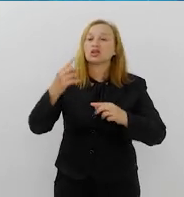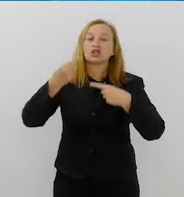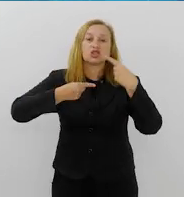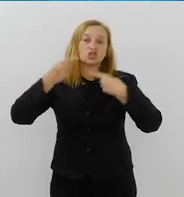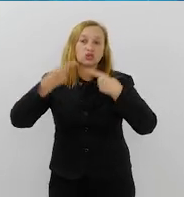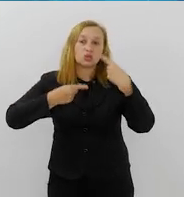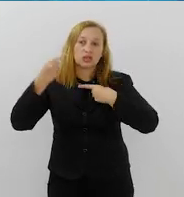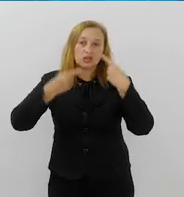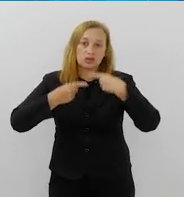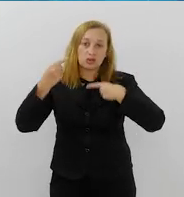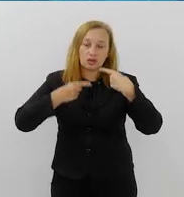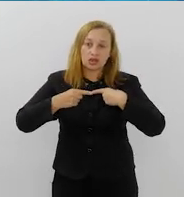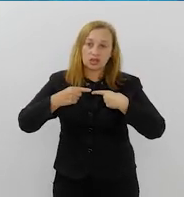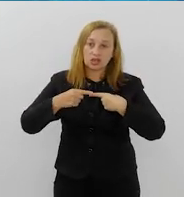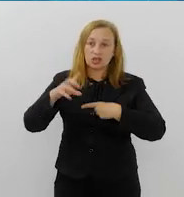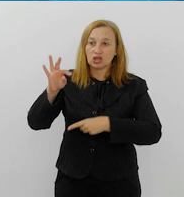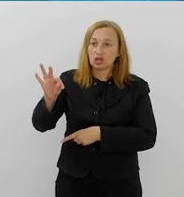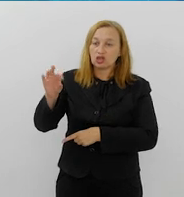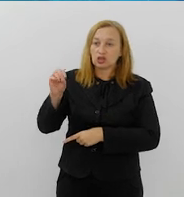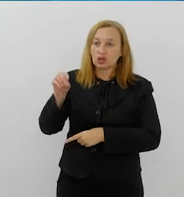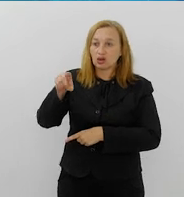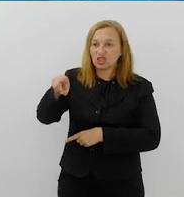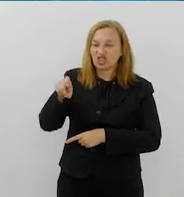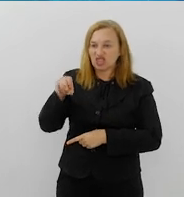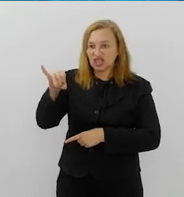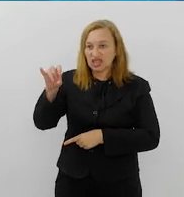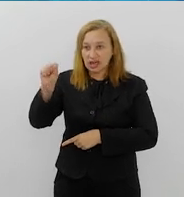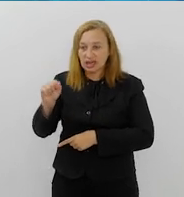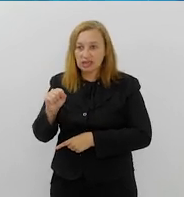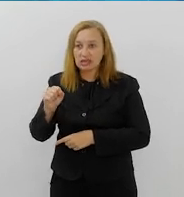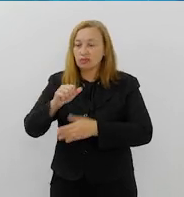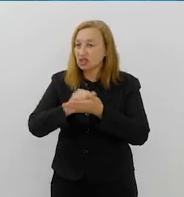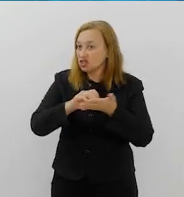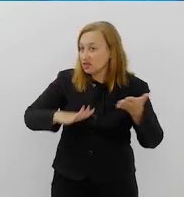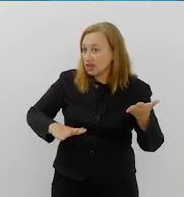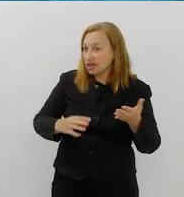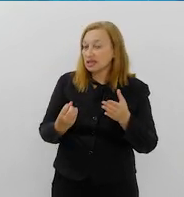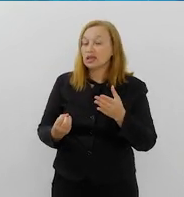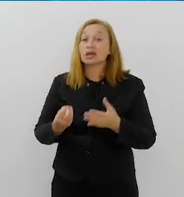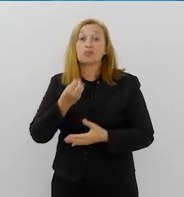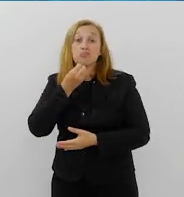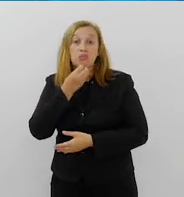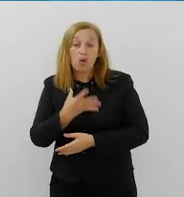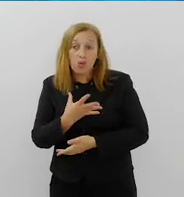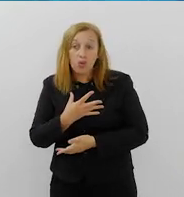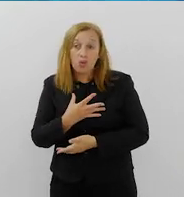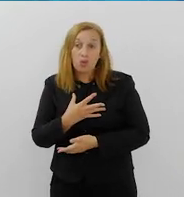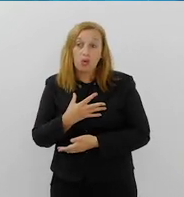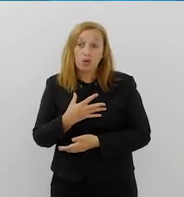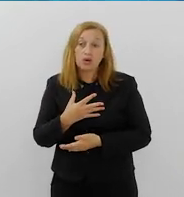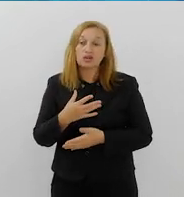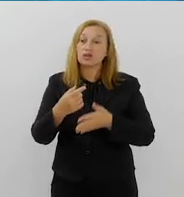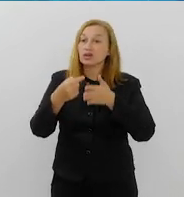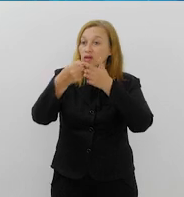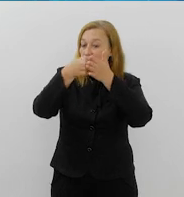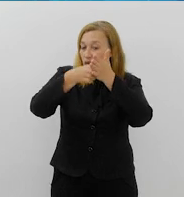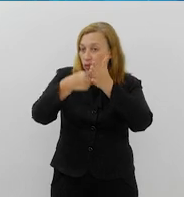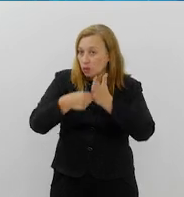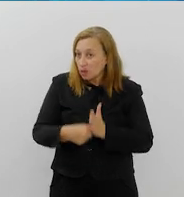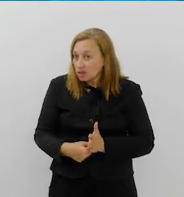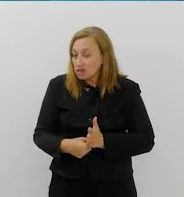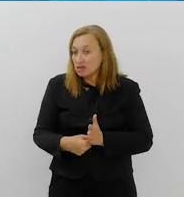e discussões tóxicas, né? Tentar manter sempre uma atividade produtiva, né?